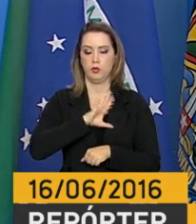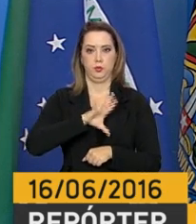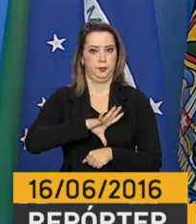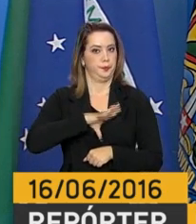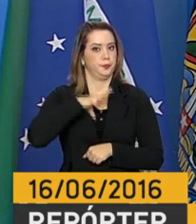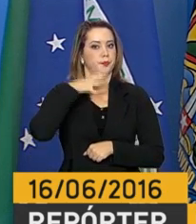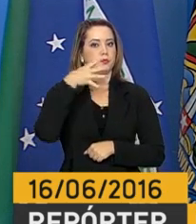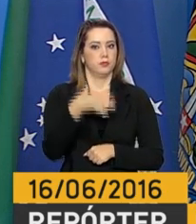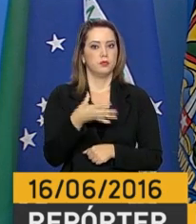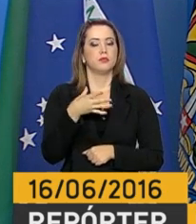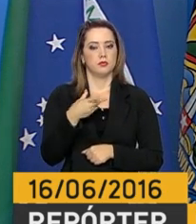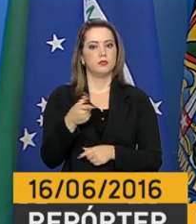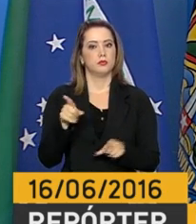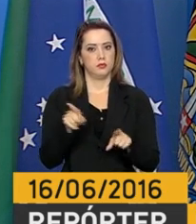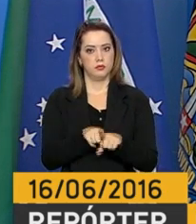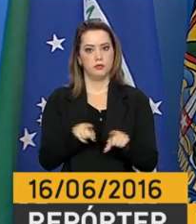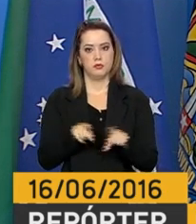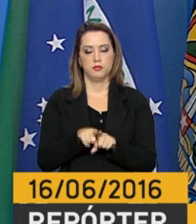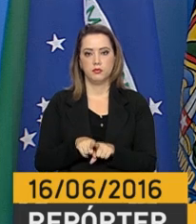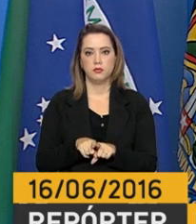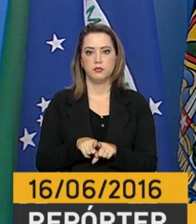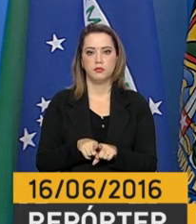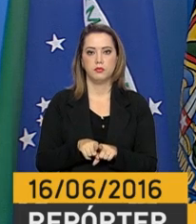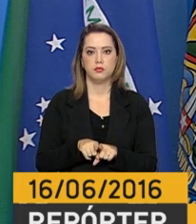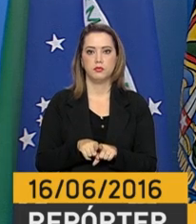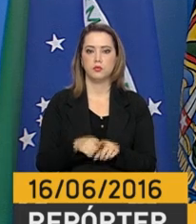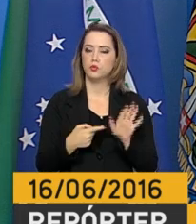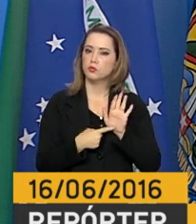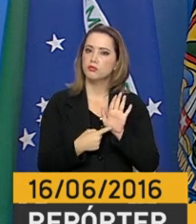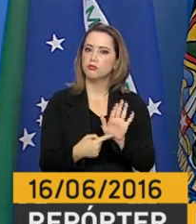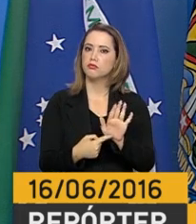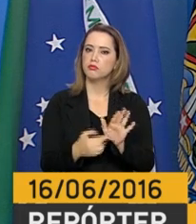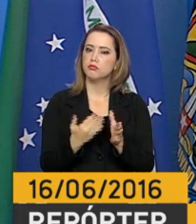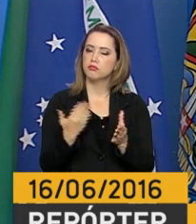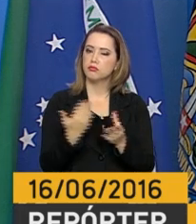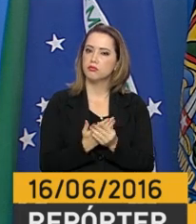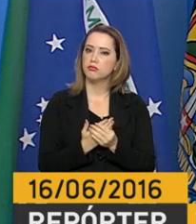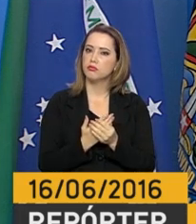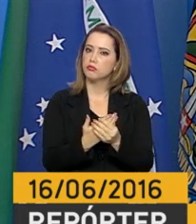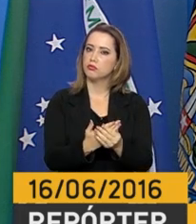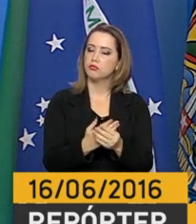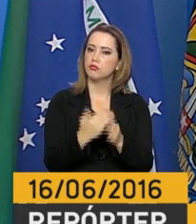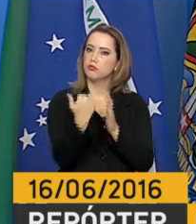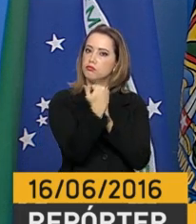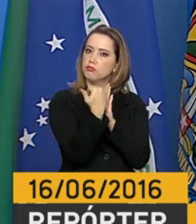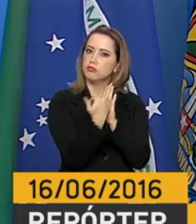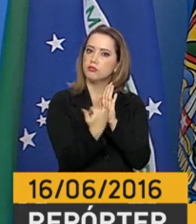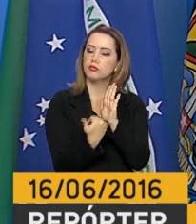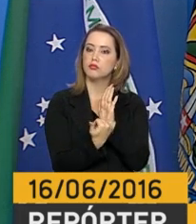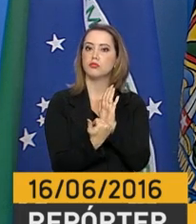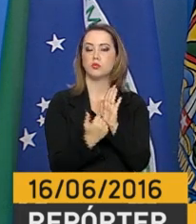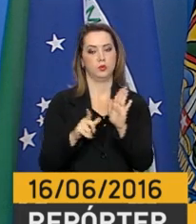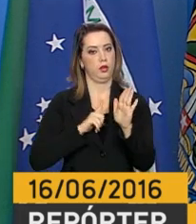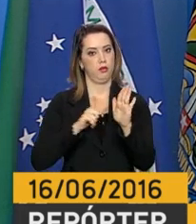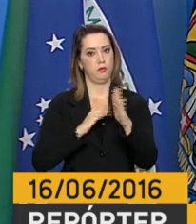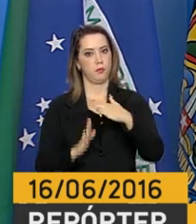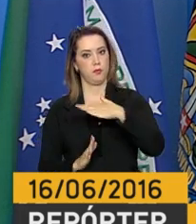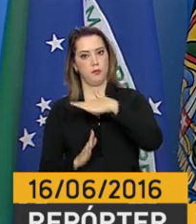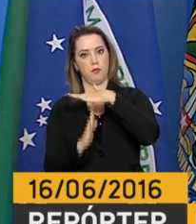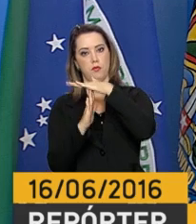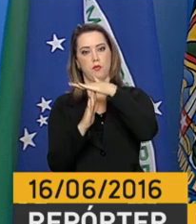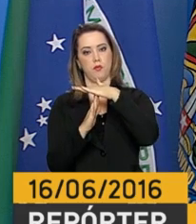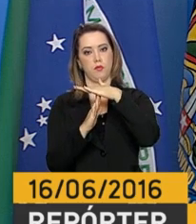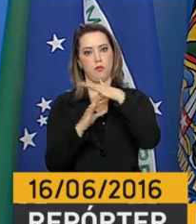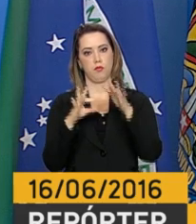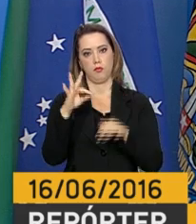ousadia, até, de propor um plano que fixa teto para os